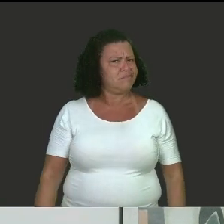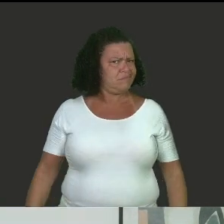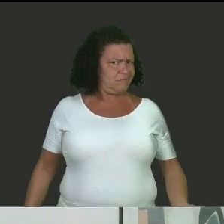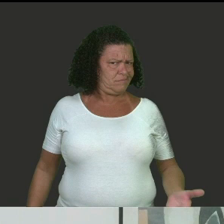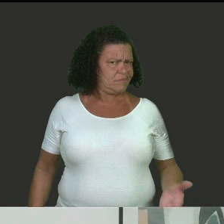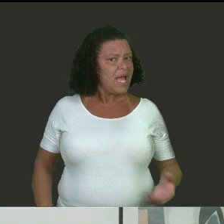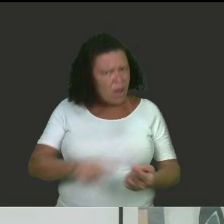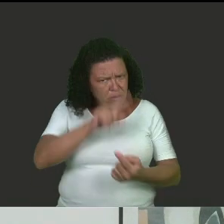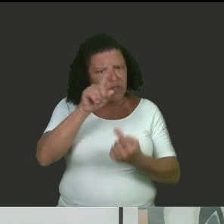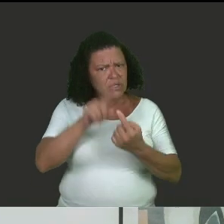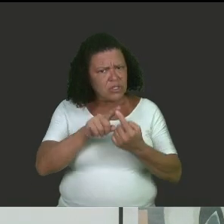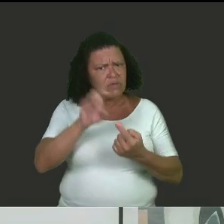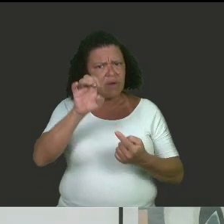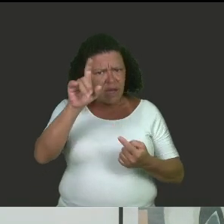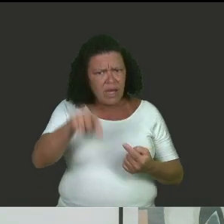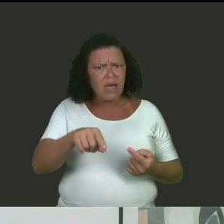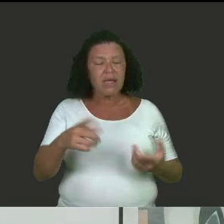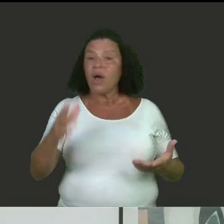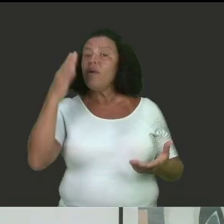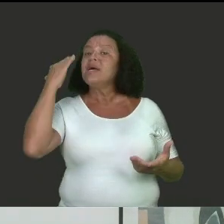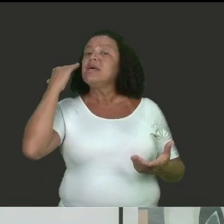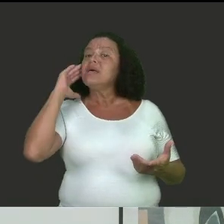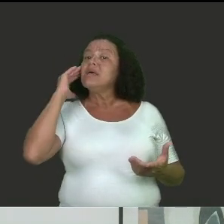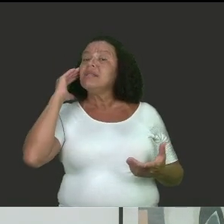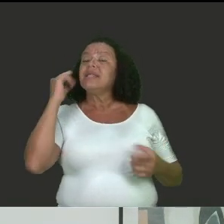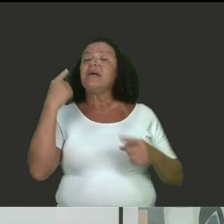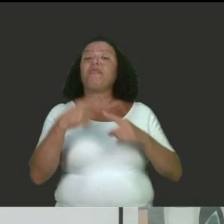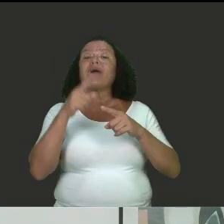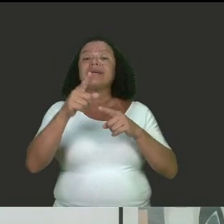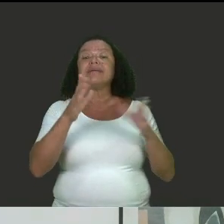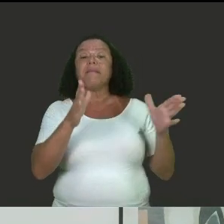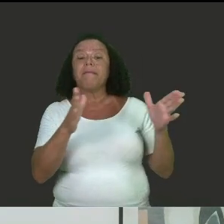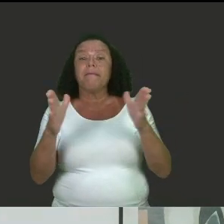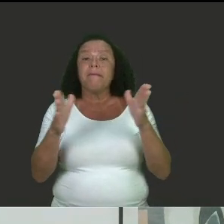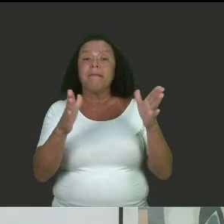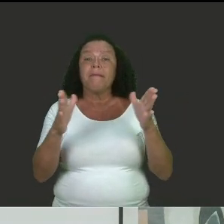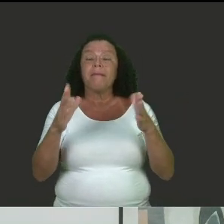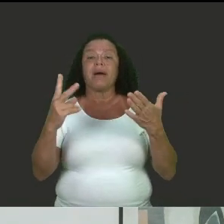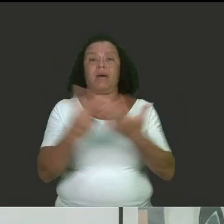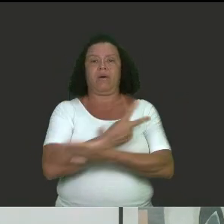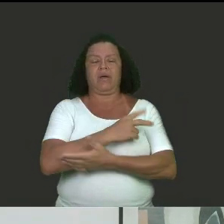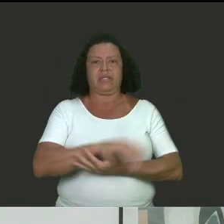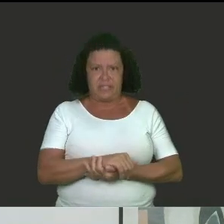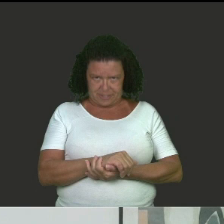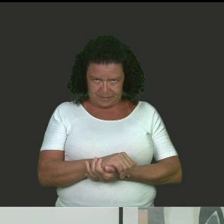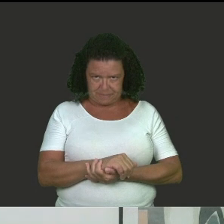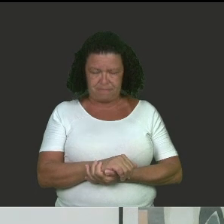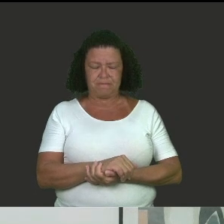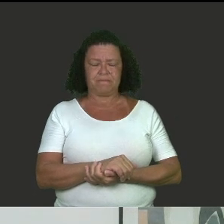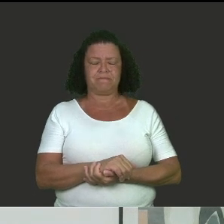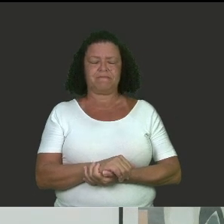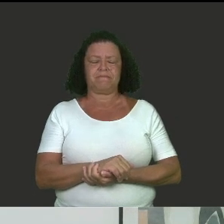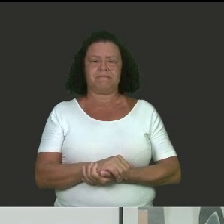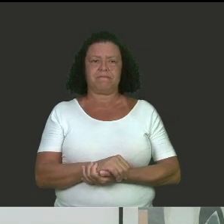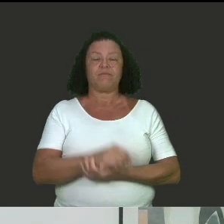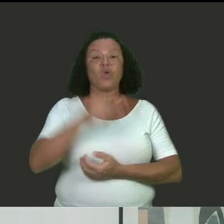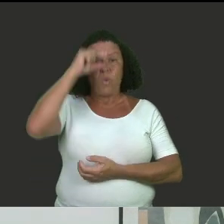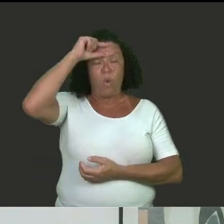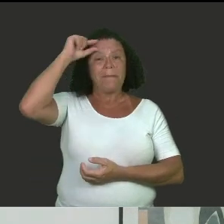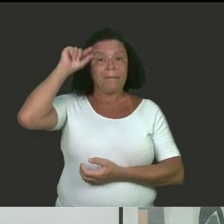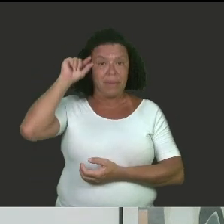objetivo, né? É entender por que a gente está passando por aquilo, né? O Emmanuel traz pra gente